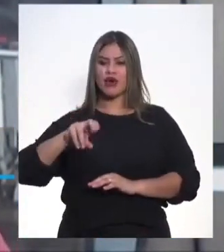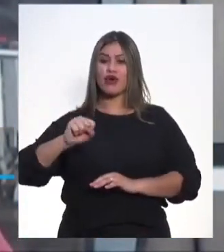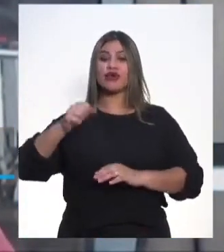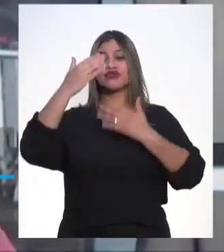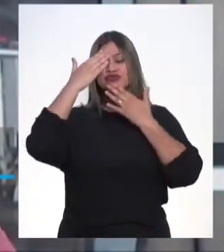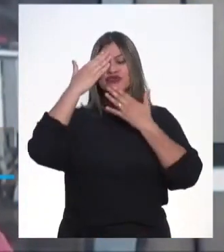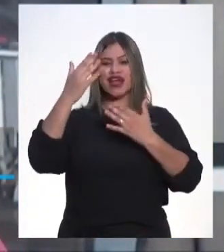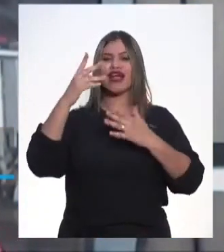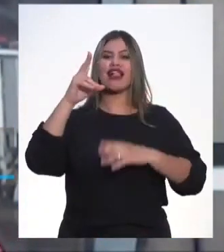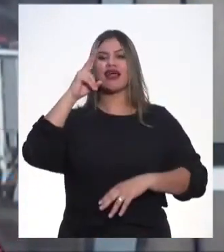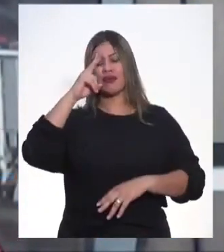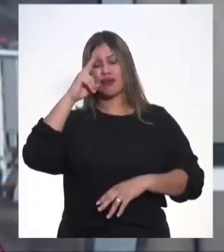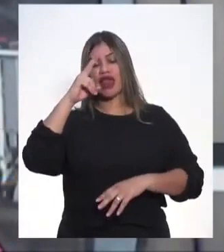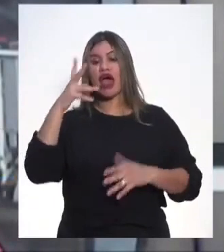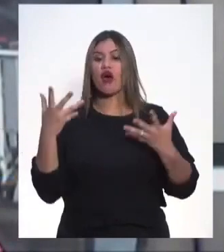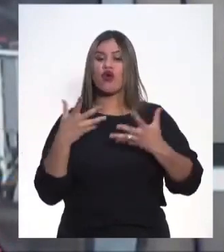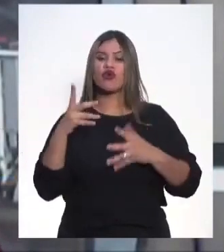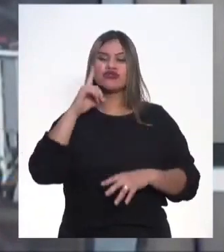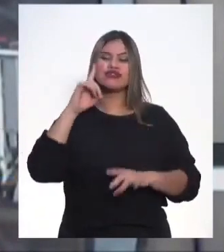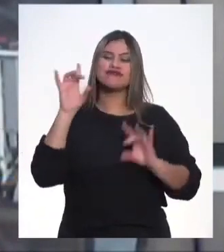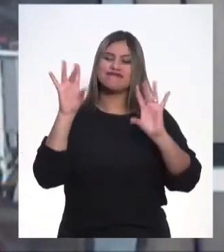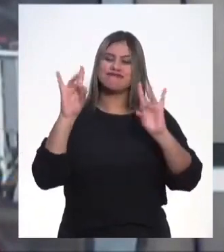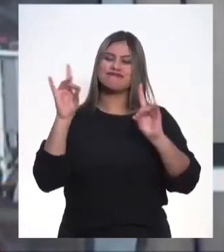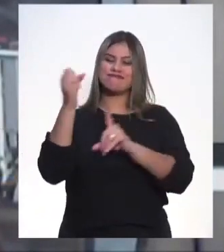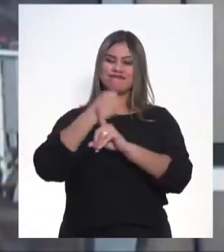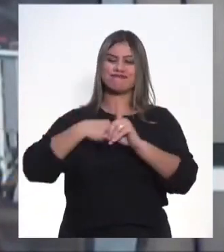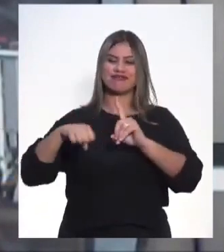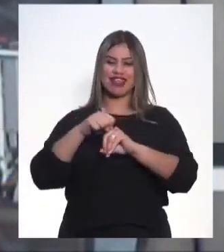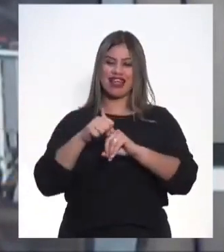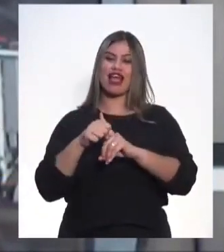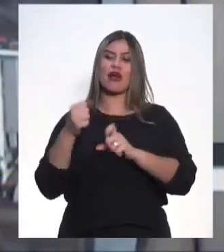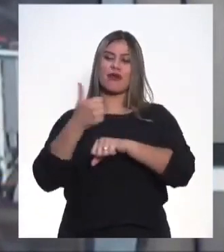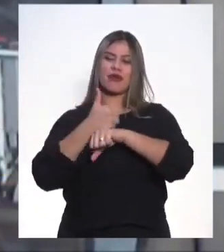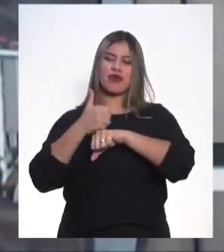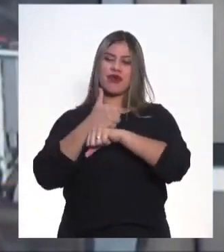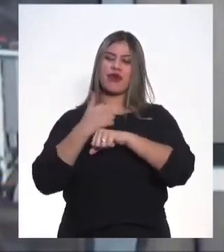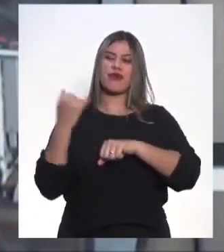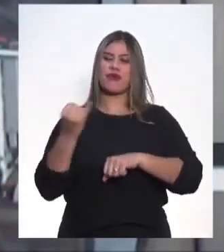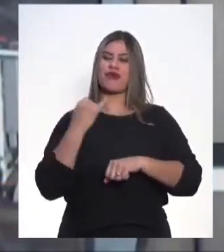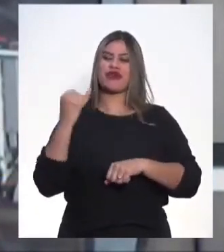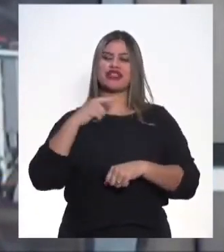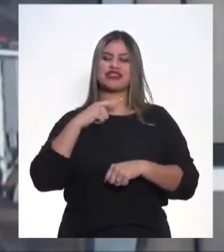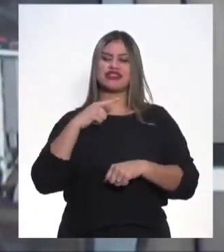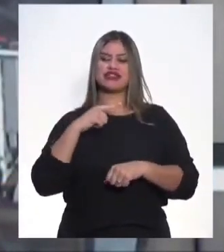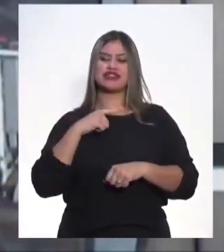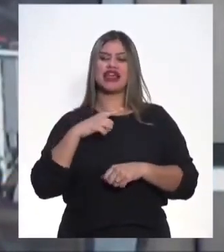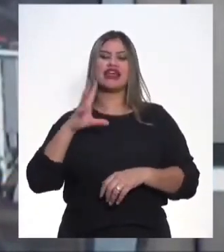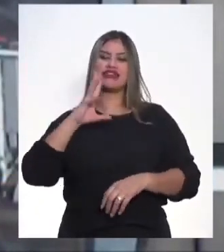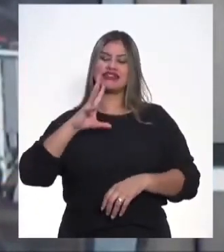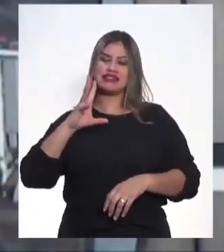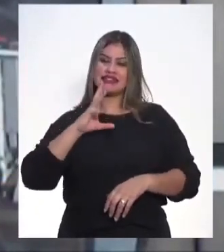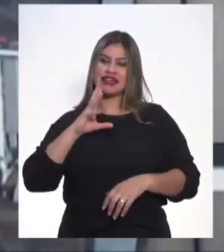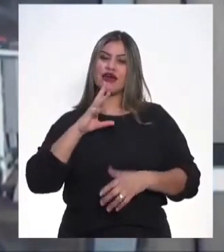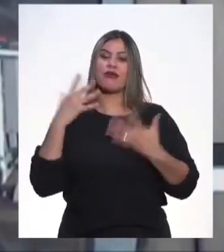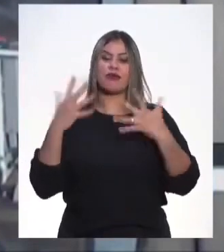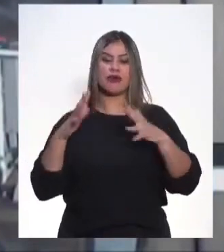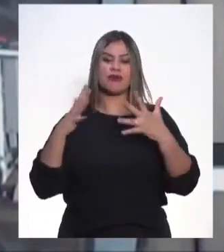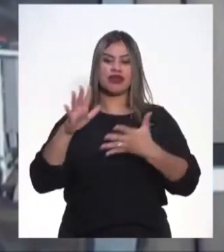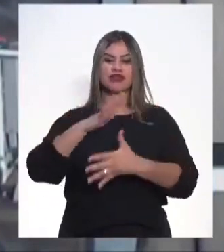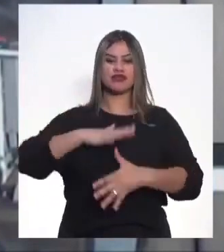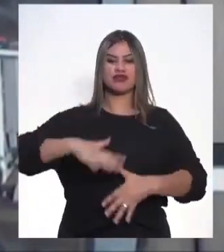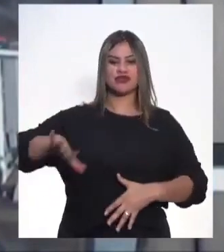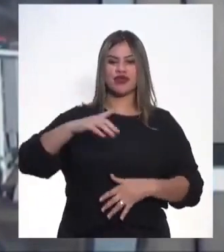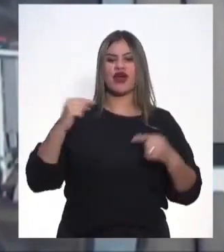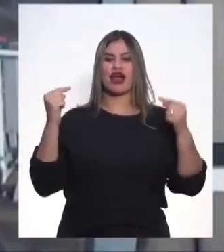do sociólogo, essa profissão que é tão importante. Então, parabéns para todos nós e para todos os professores que acompanham